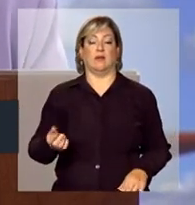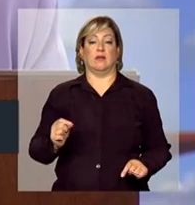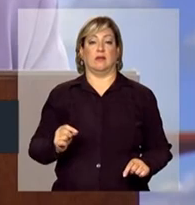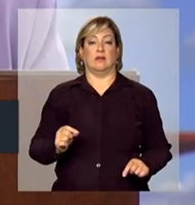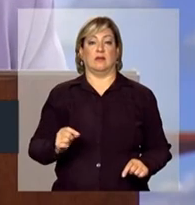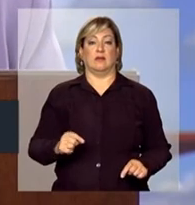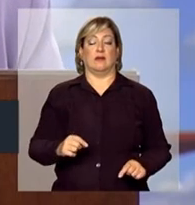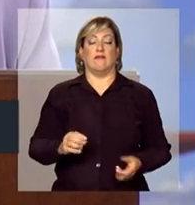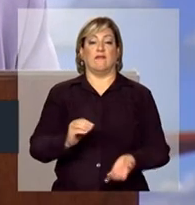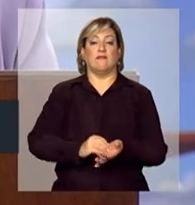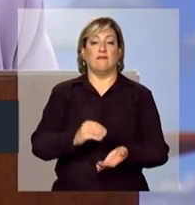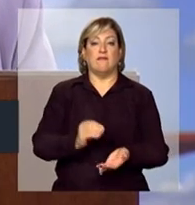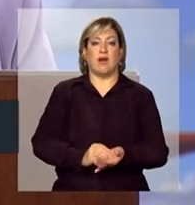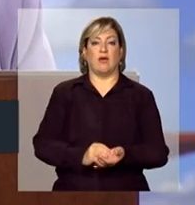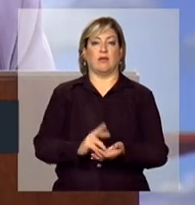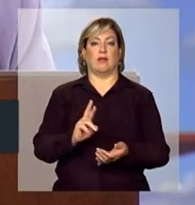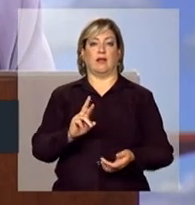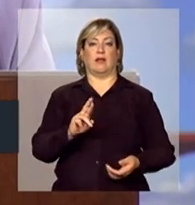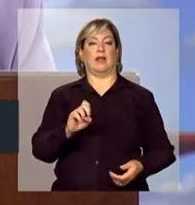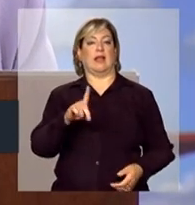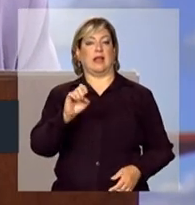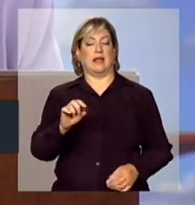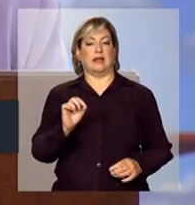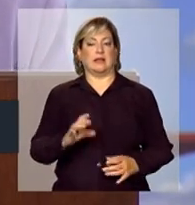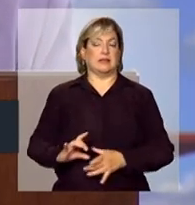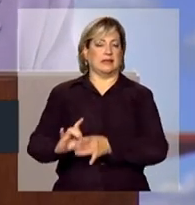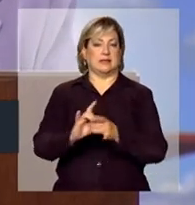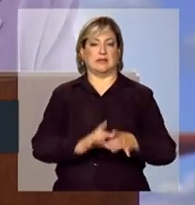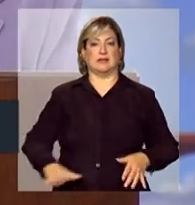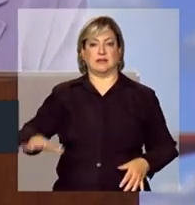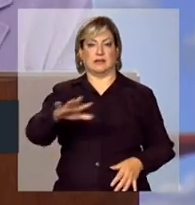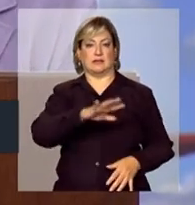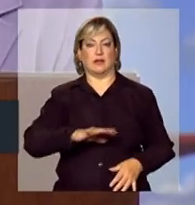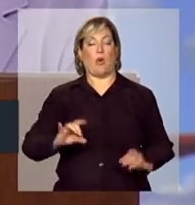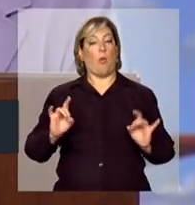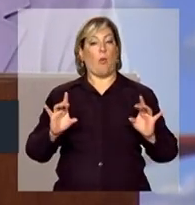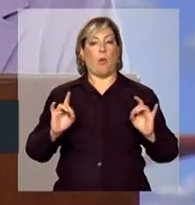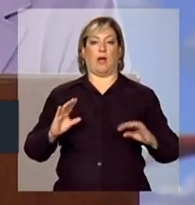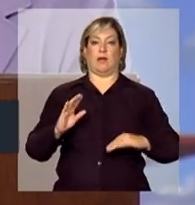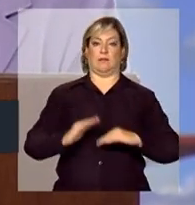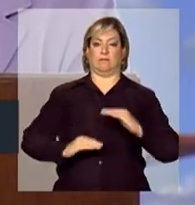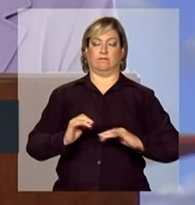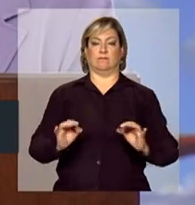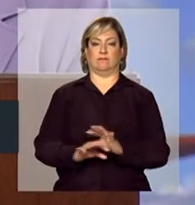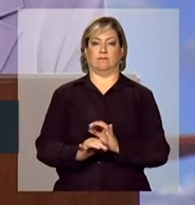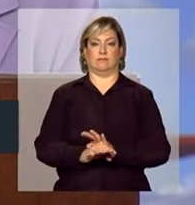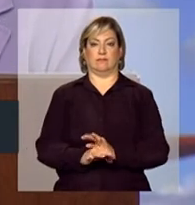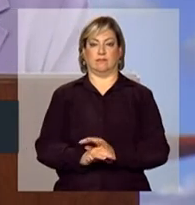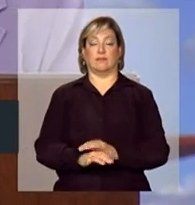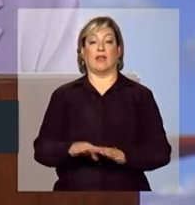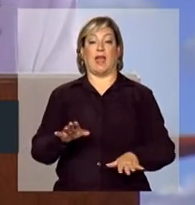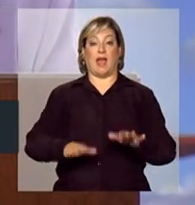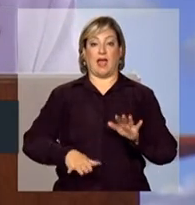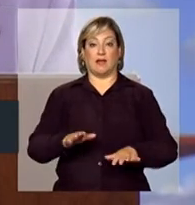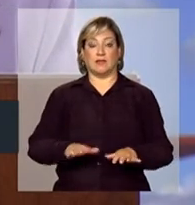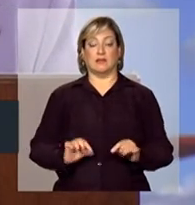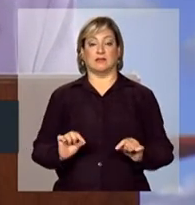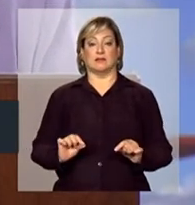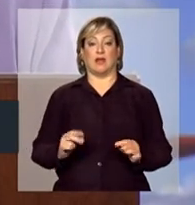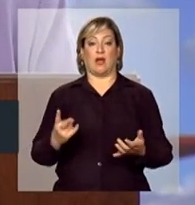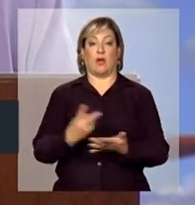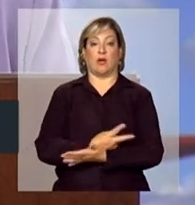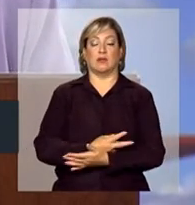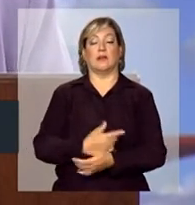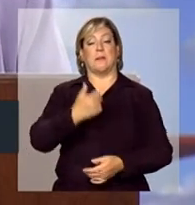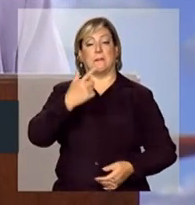falta de uma rede integral qualificada uma das consequências têm sido algumas vezes notícias de